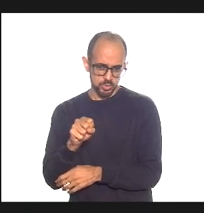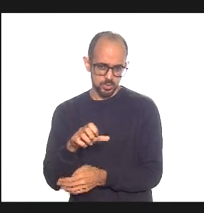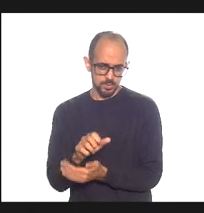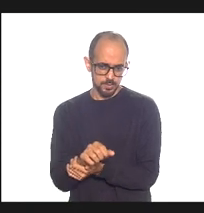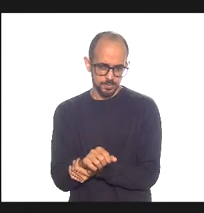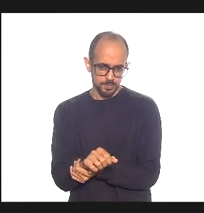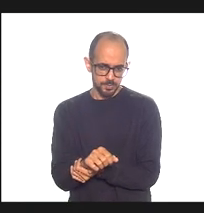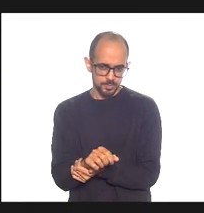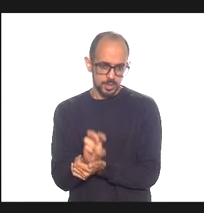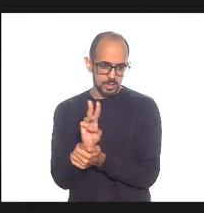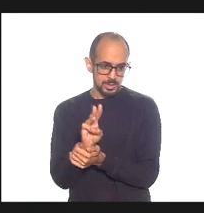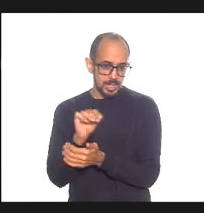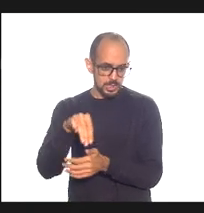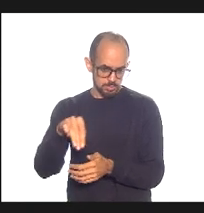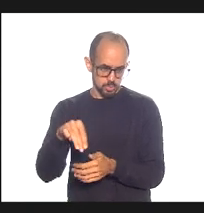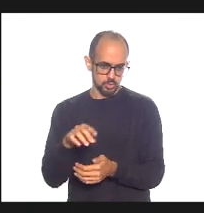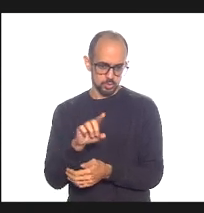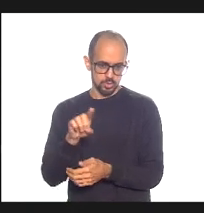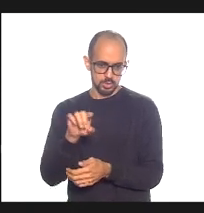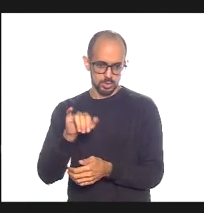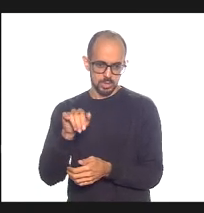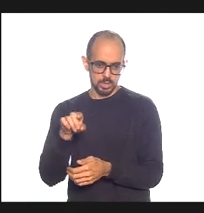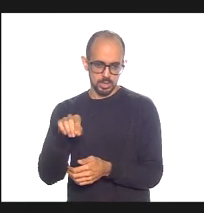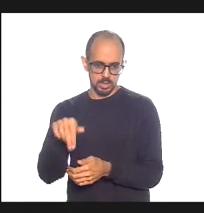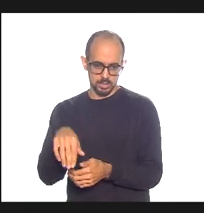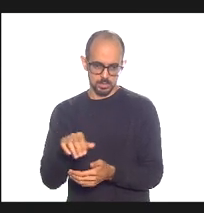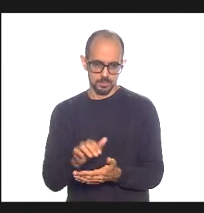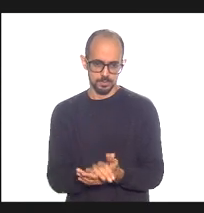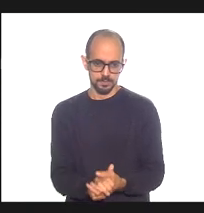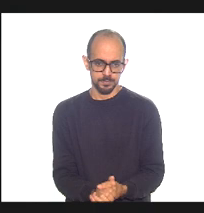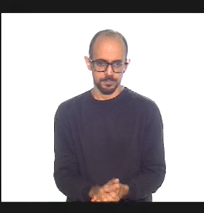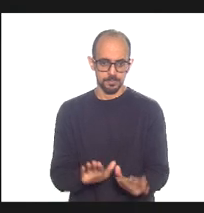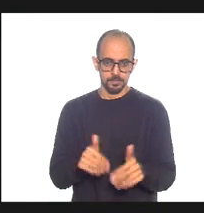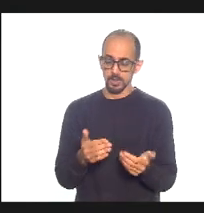tem 3 minutos. Obrigada, deputada Marta.